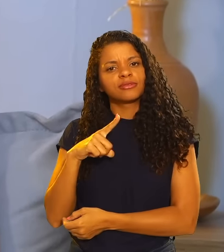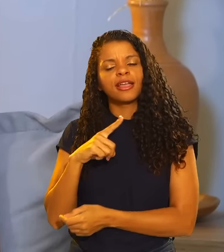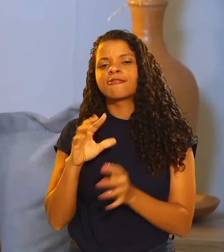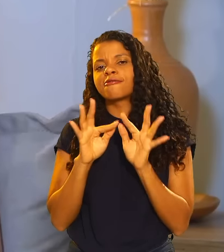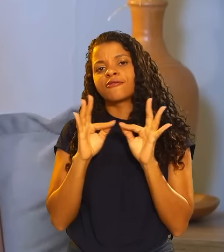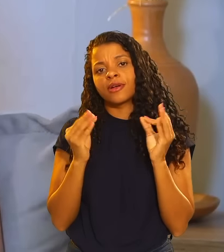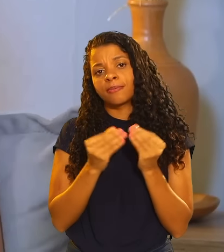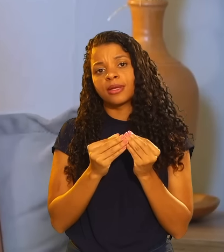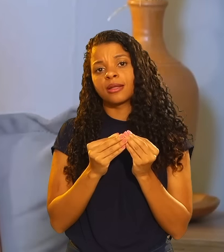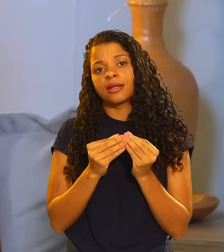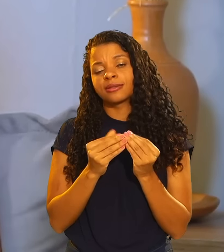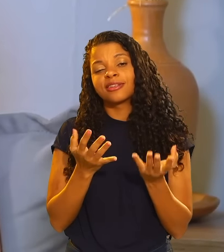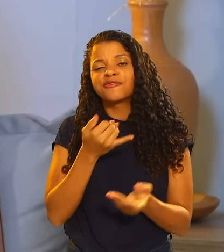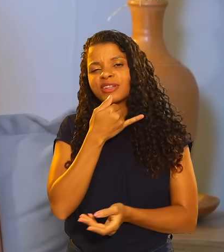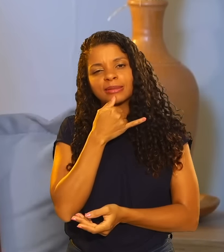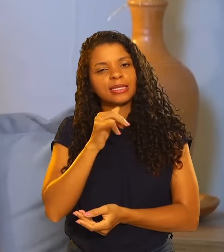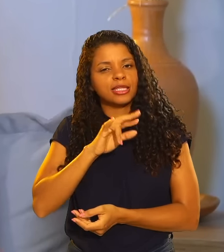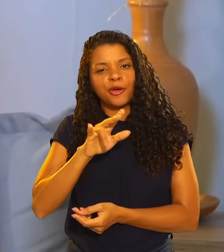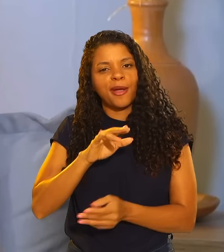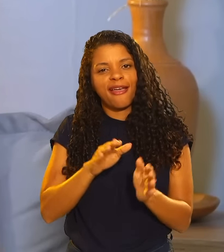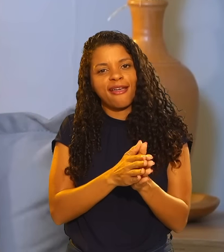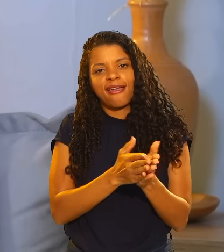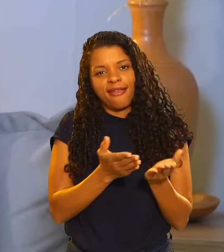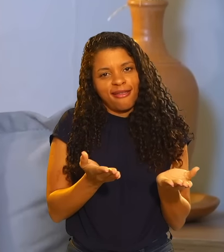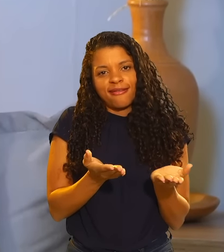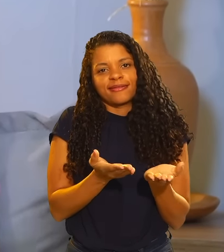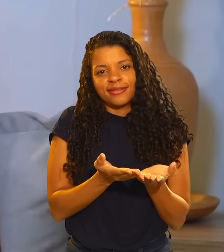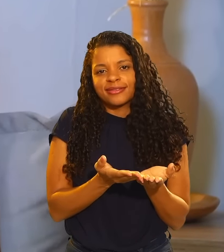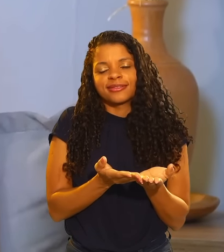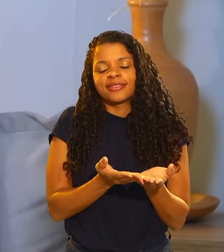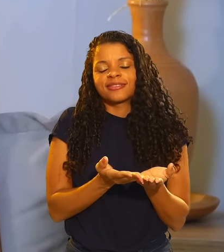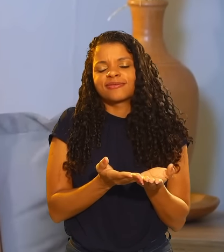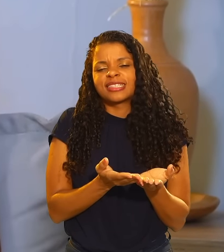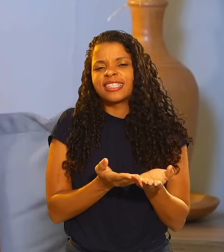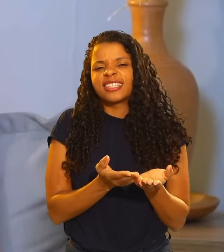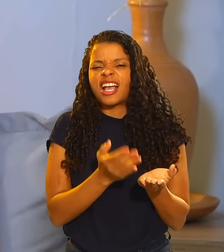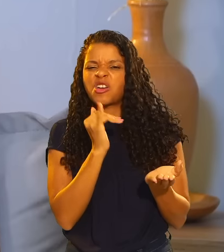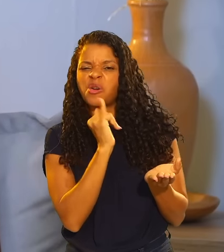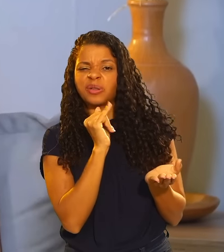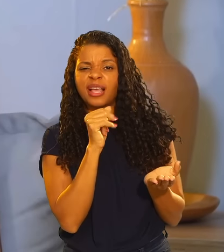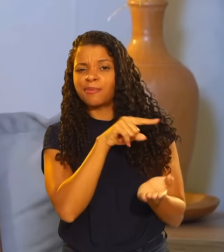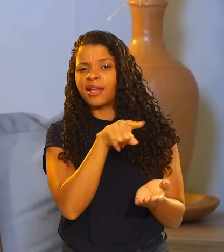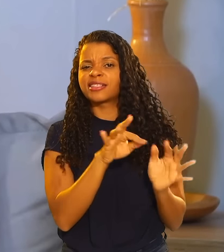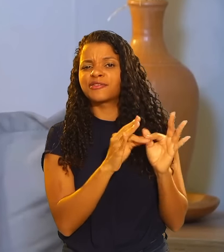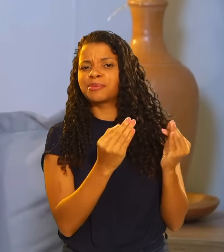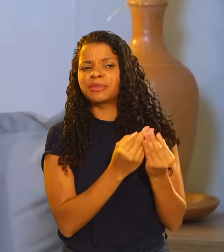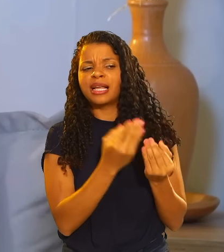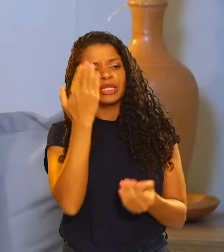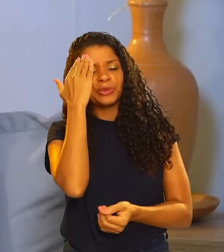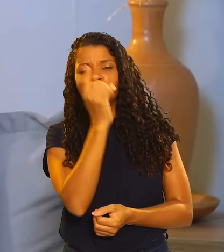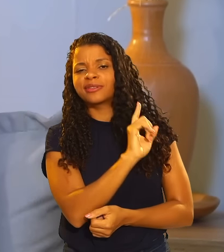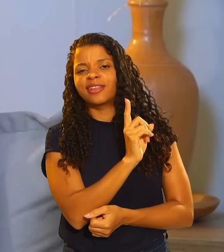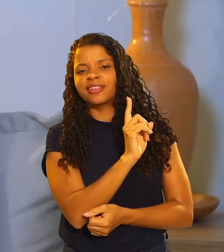cristãos e não adianta ir contar para eles, às vezes eles não vão entender. Às vezes nós temos o nosso pastor, o nosso irmão, é ele que